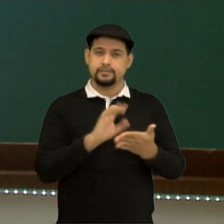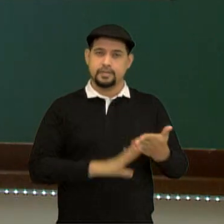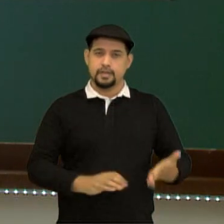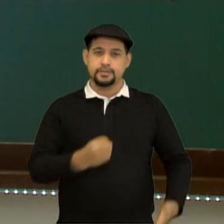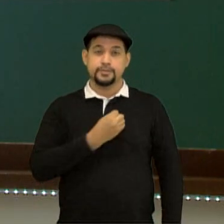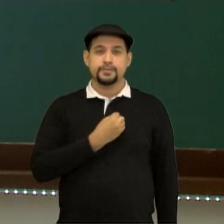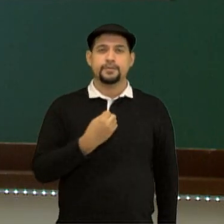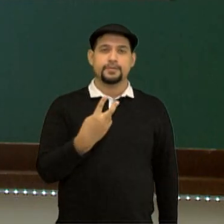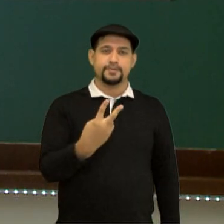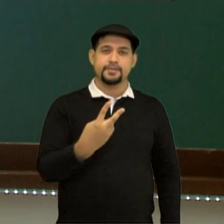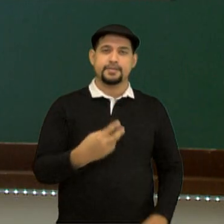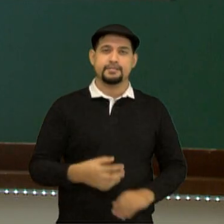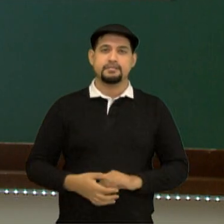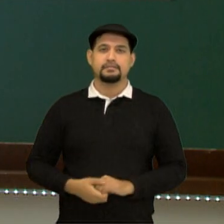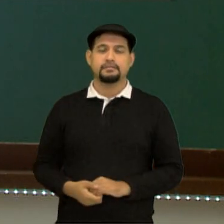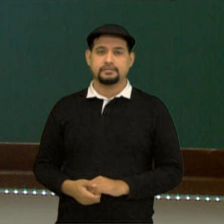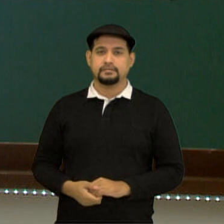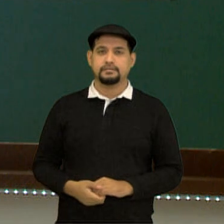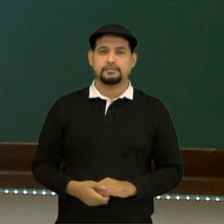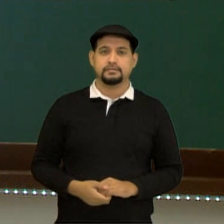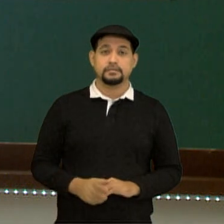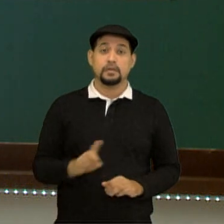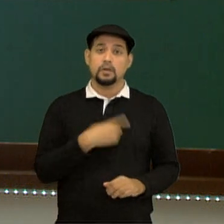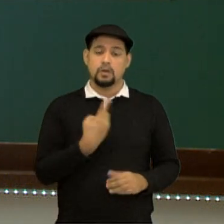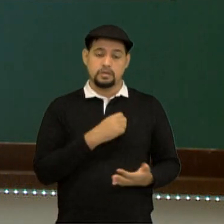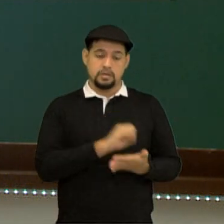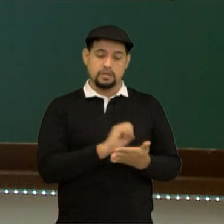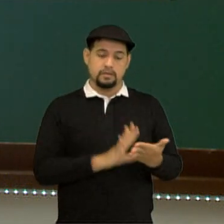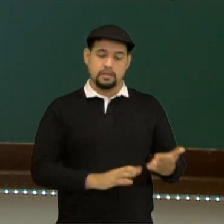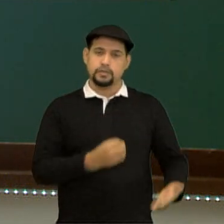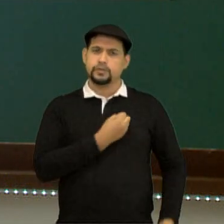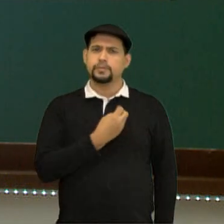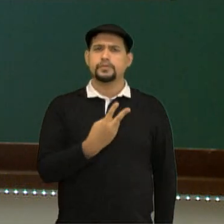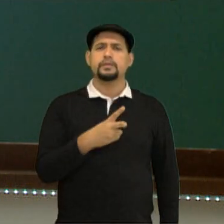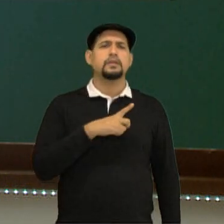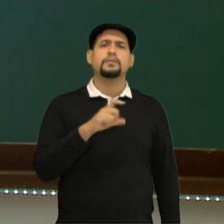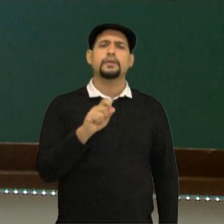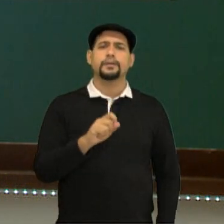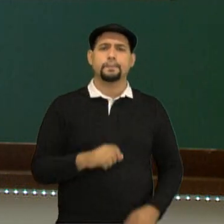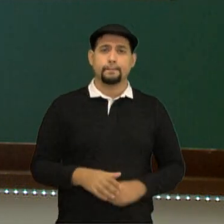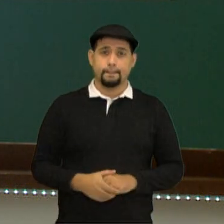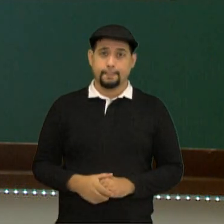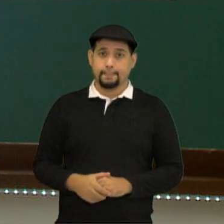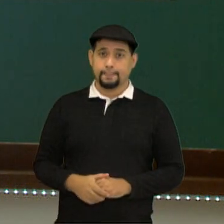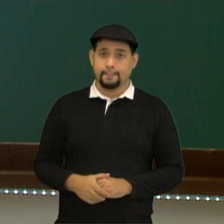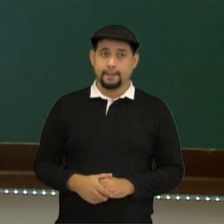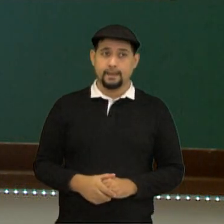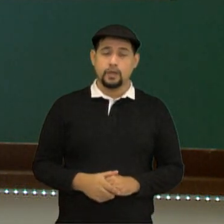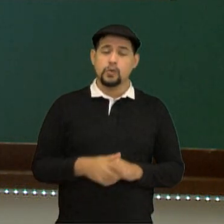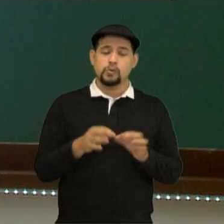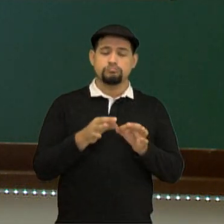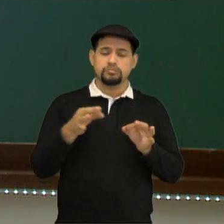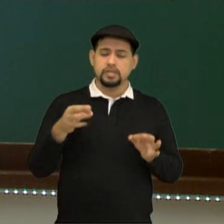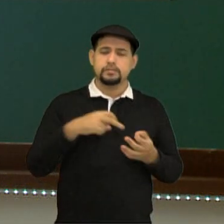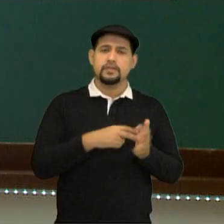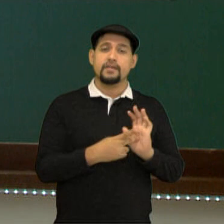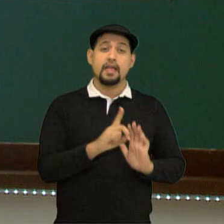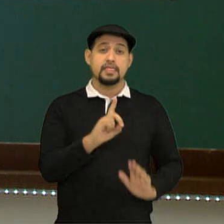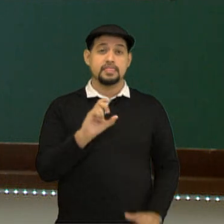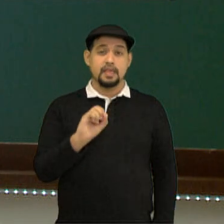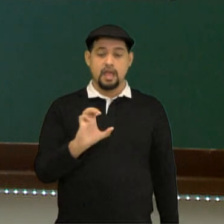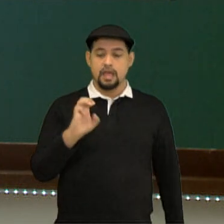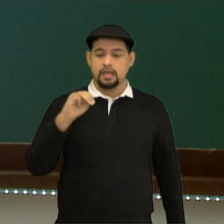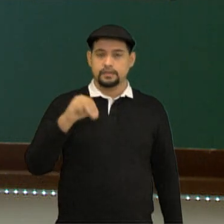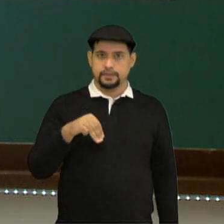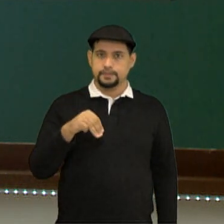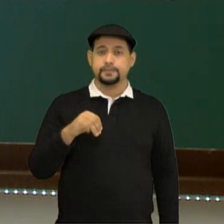nosso exercício 2 aqui. Então, no nosso exercício 2, nós temos lá que o diâmetro vale 10 centímetros, então, portanto,